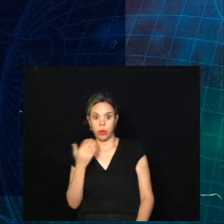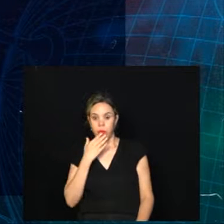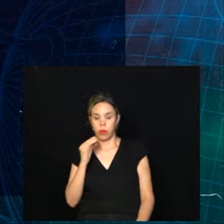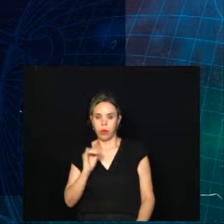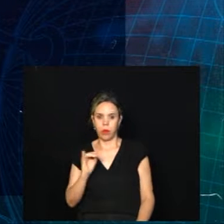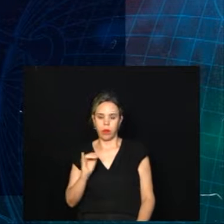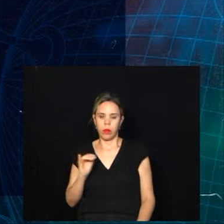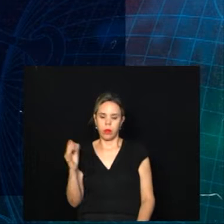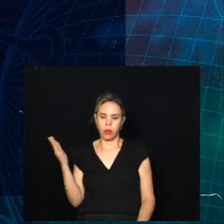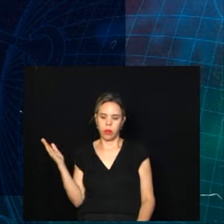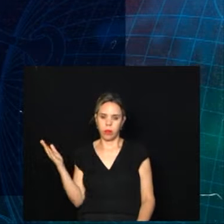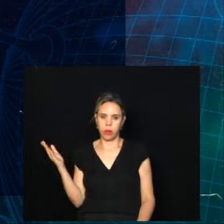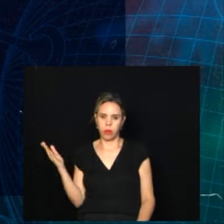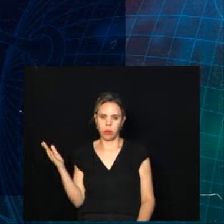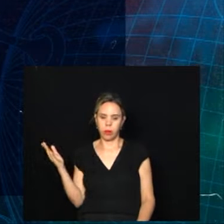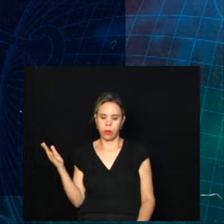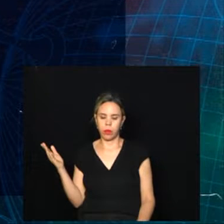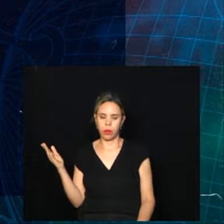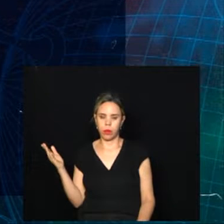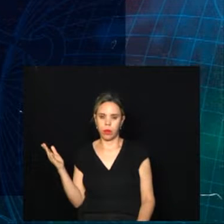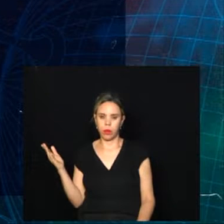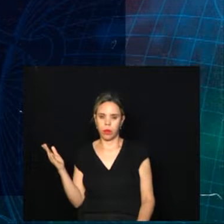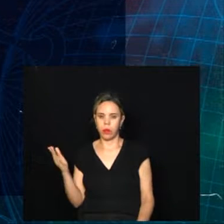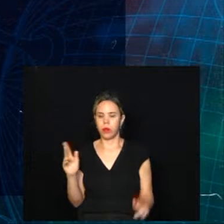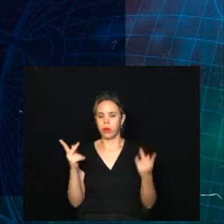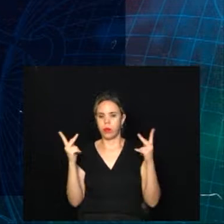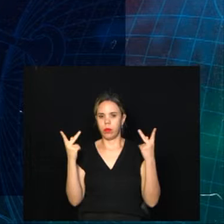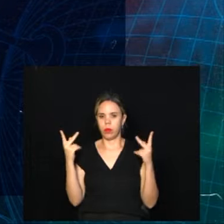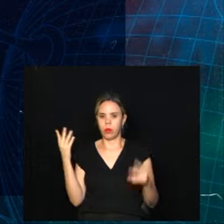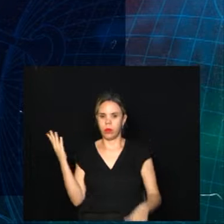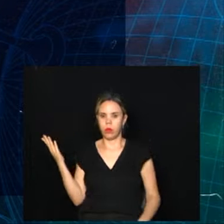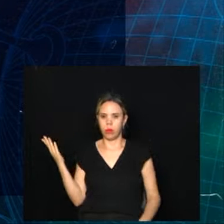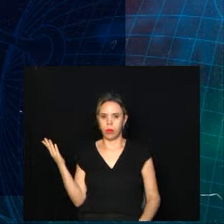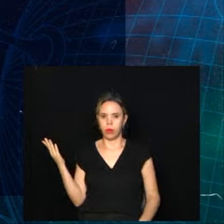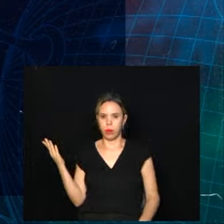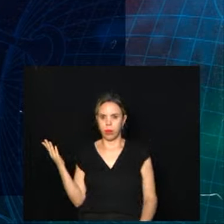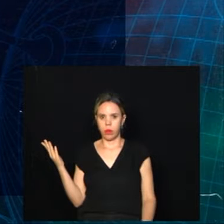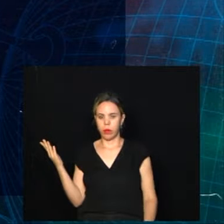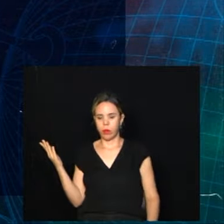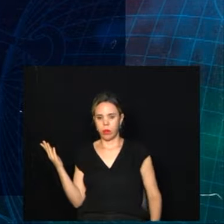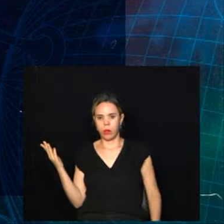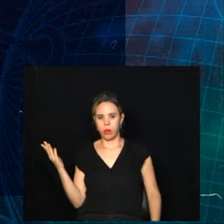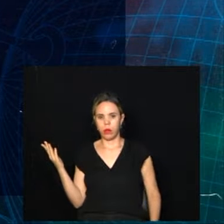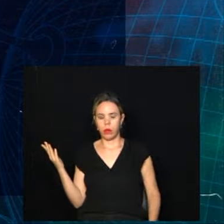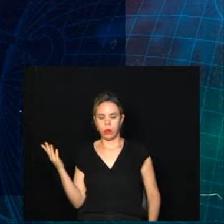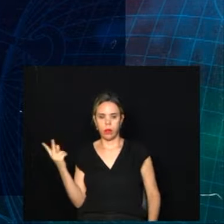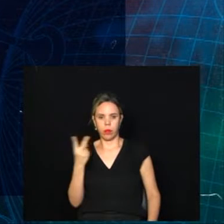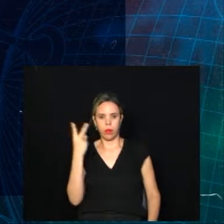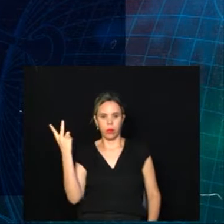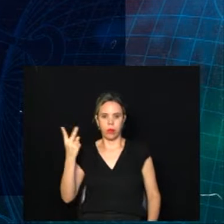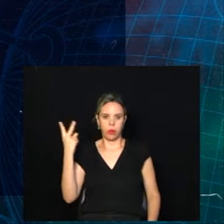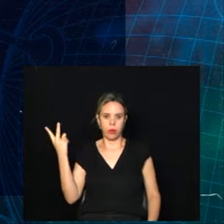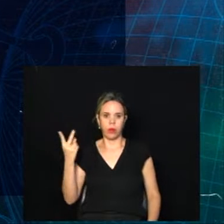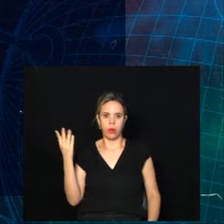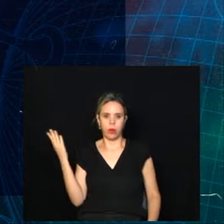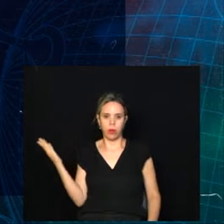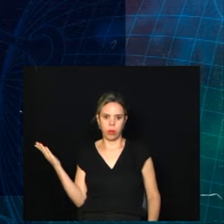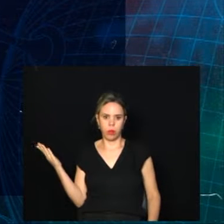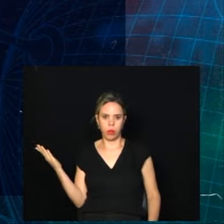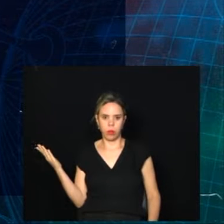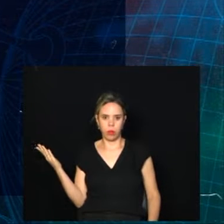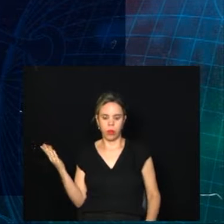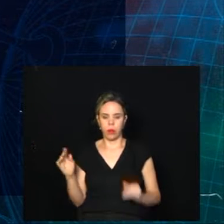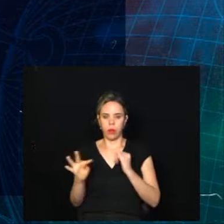805, Indaiatuba, 779, Hortolândia, 721, Valinhos,